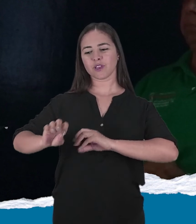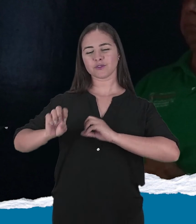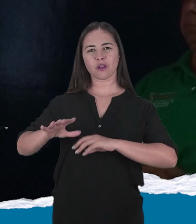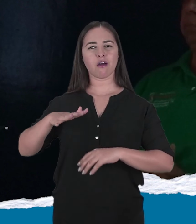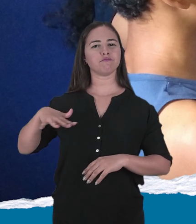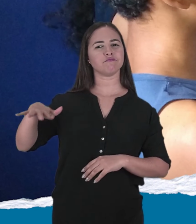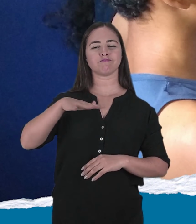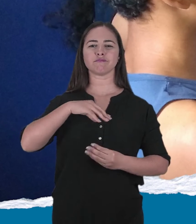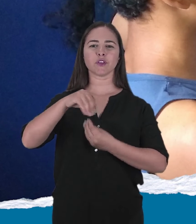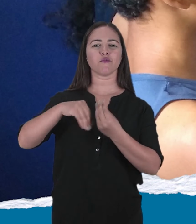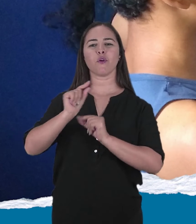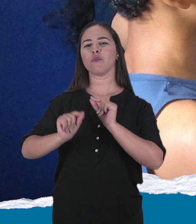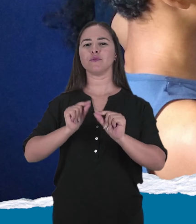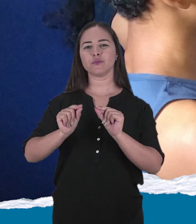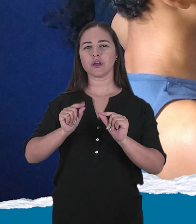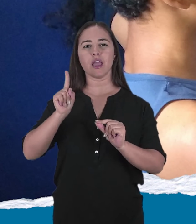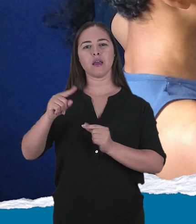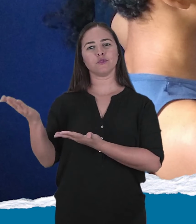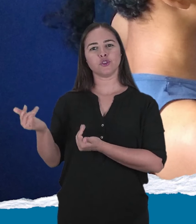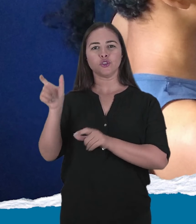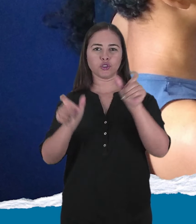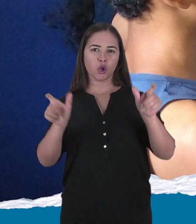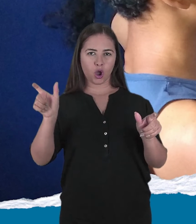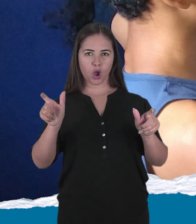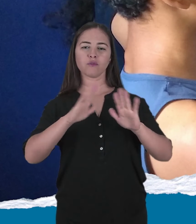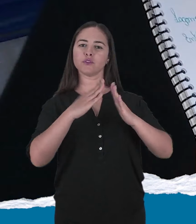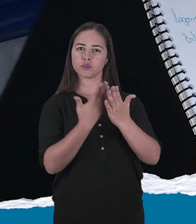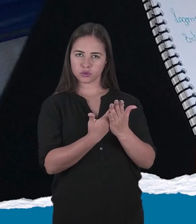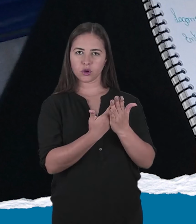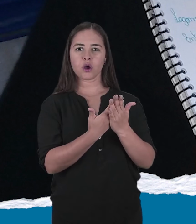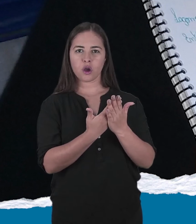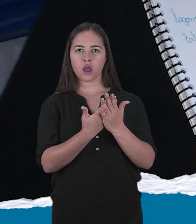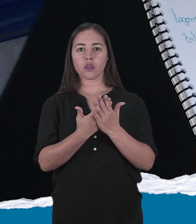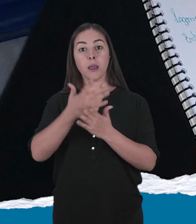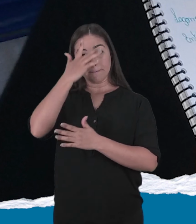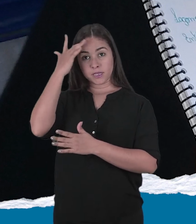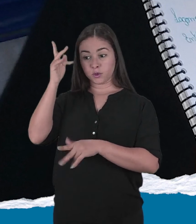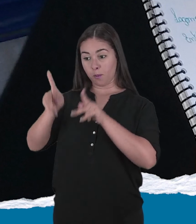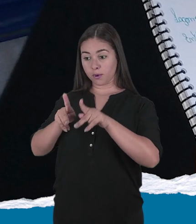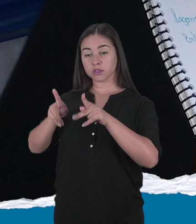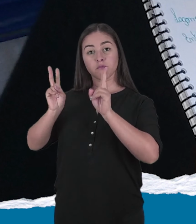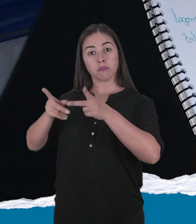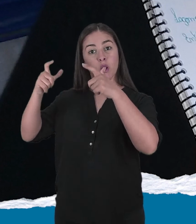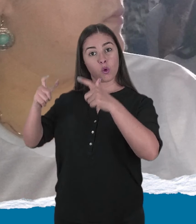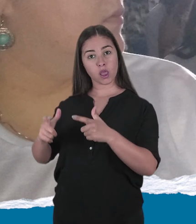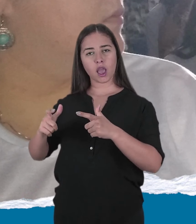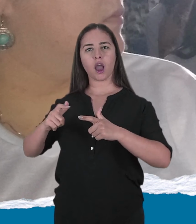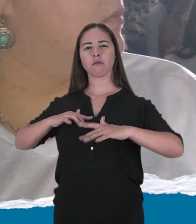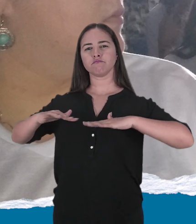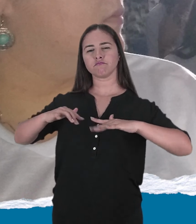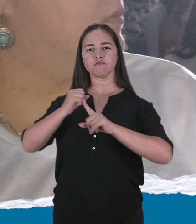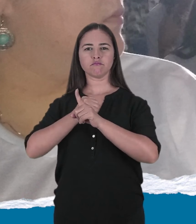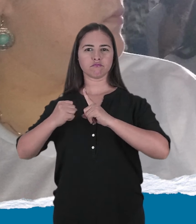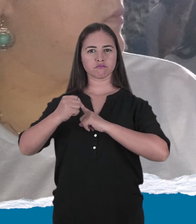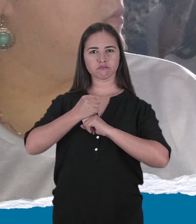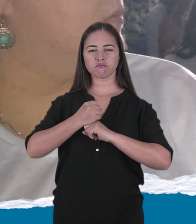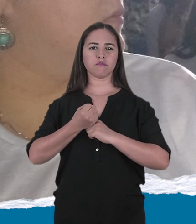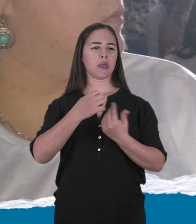que envolve basicamente jovens, né, de escolas, a população local, movimentos sociais,